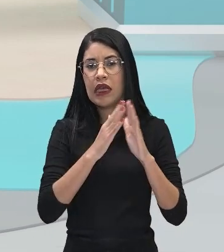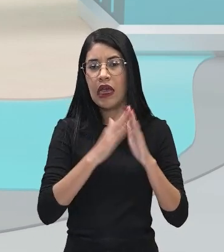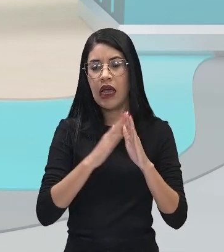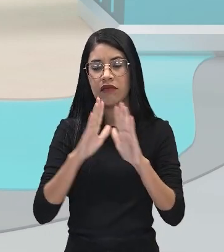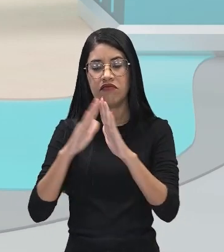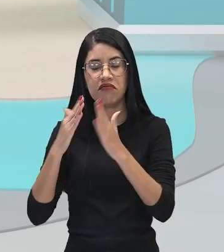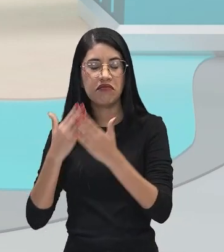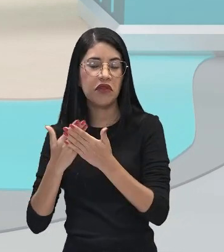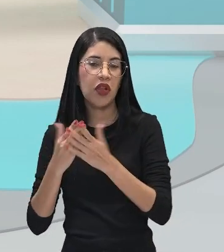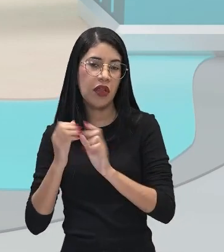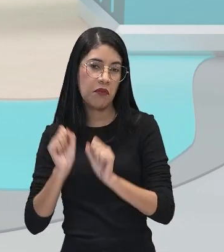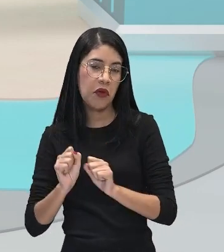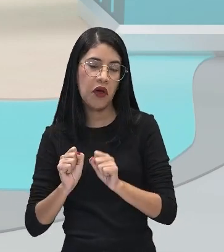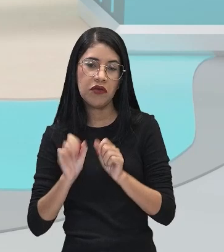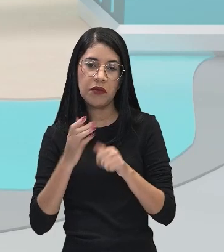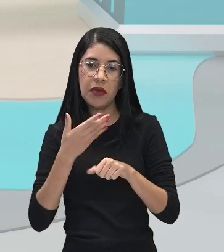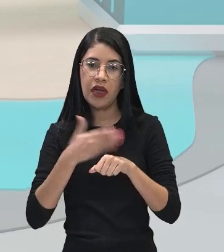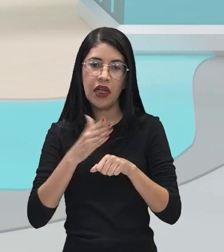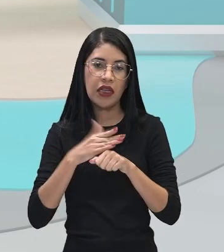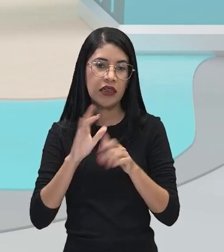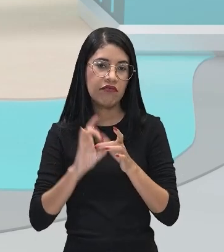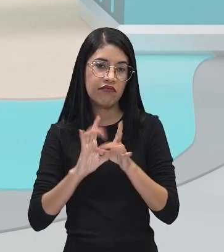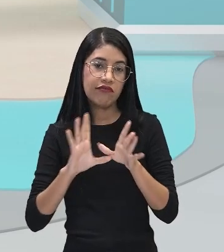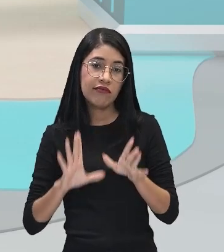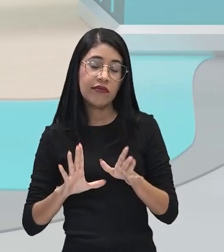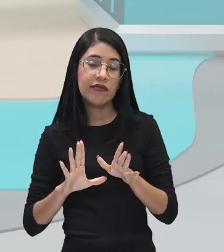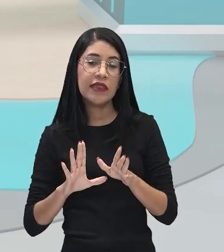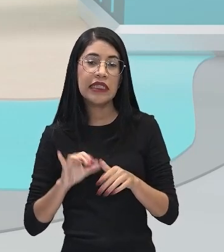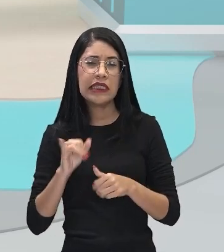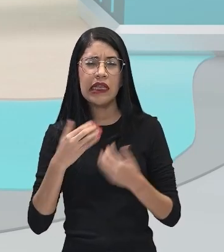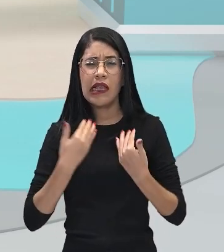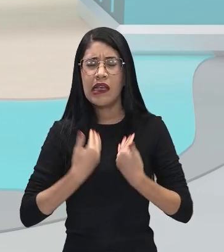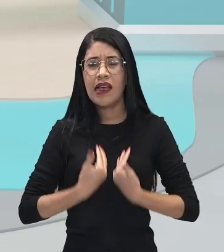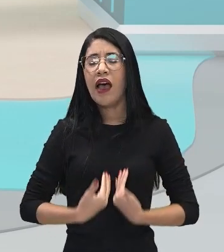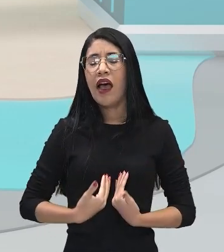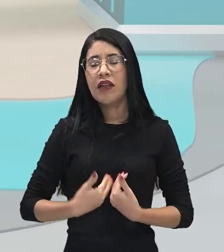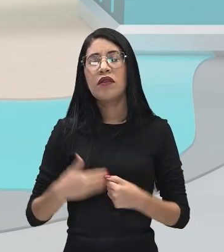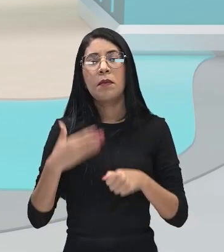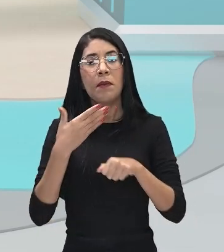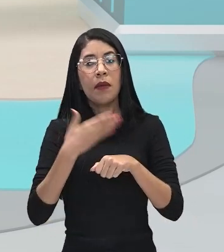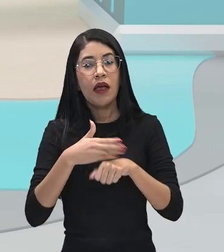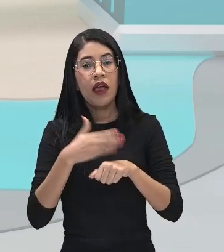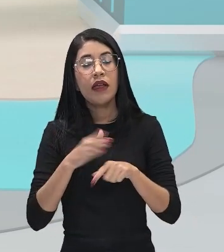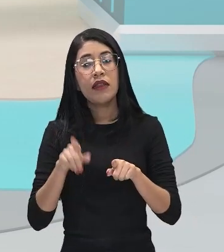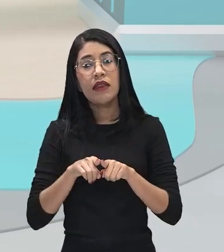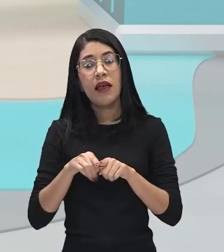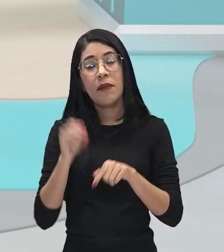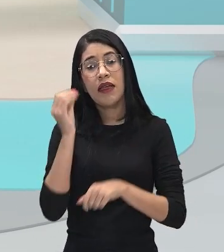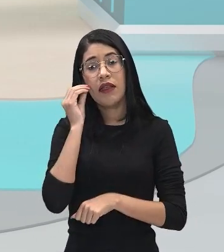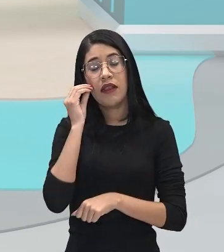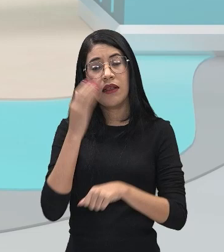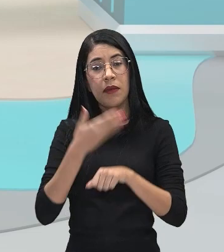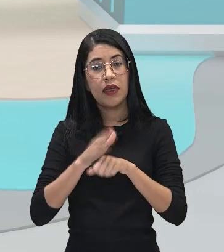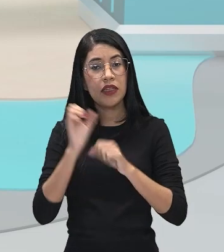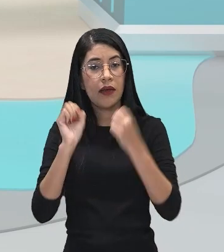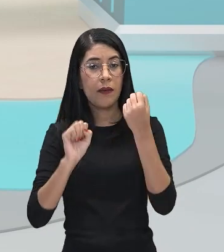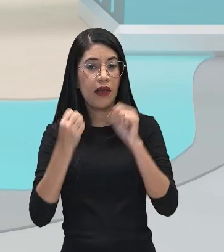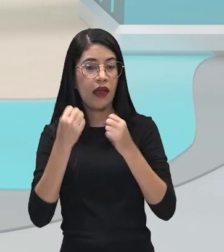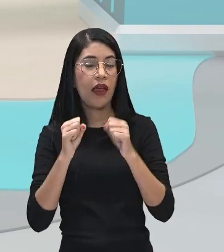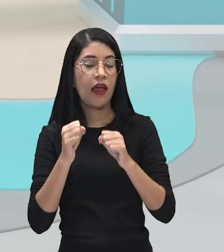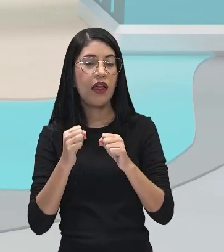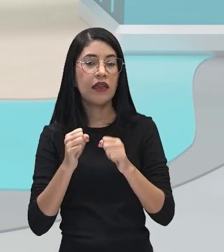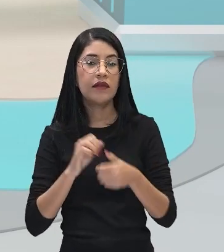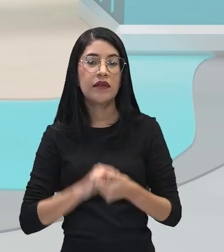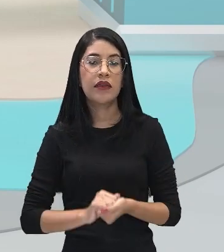na escola, às vezes você já está cansado, faça esses exercícios e procurem sempre também praticar atividade física a